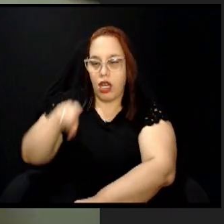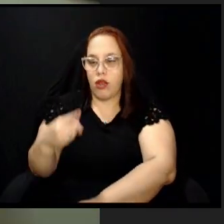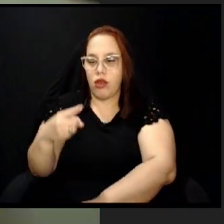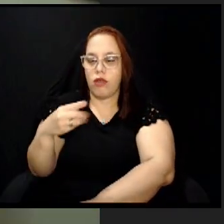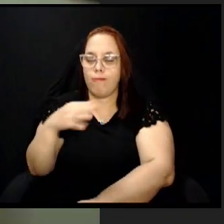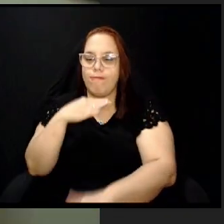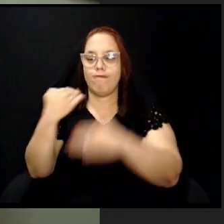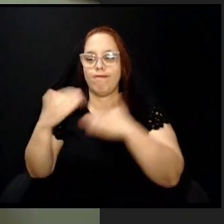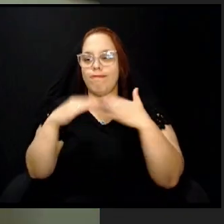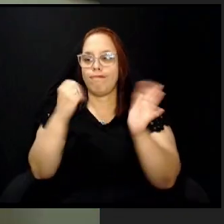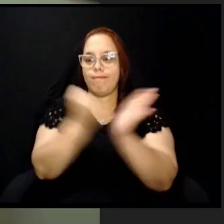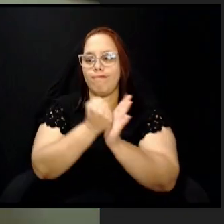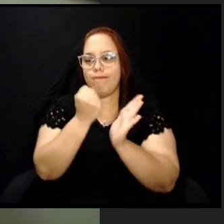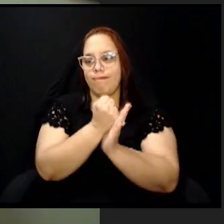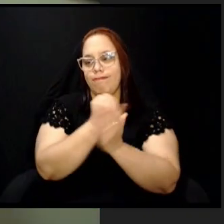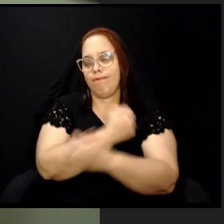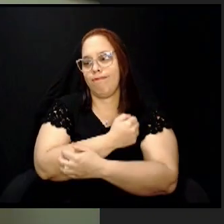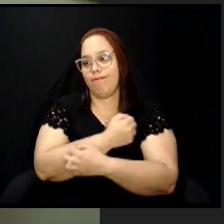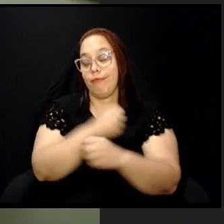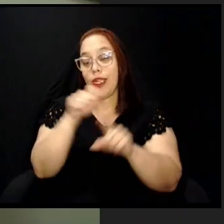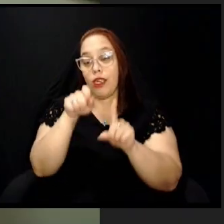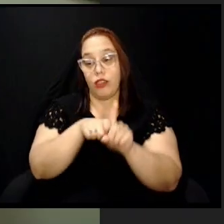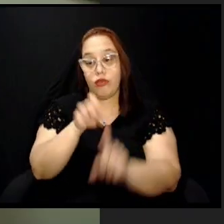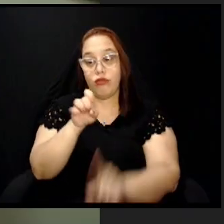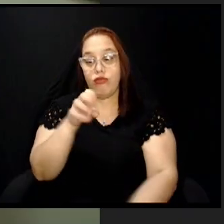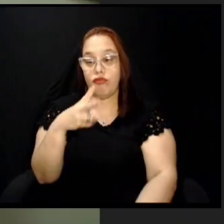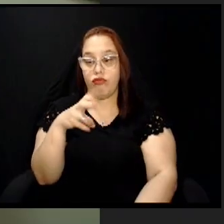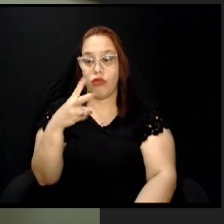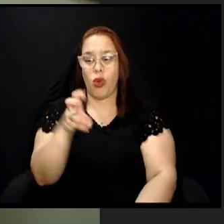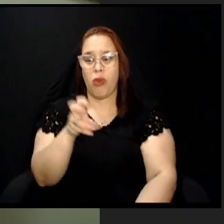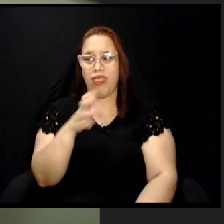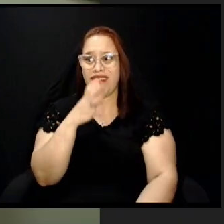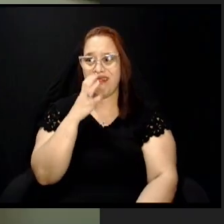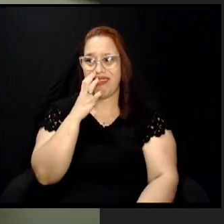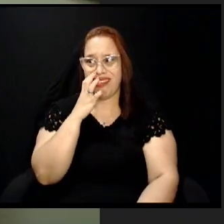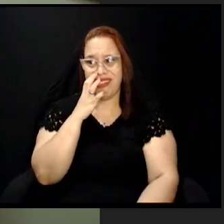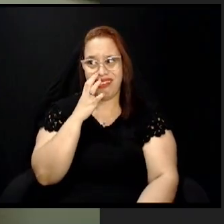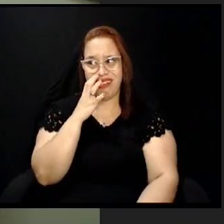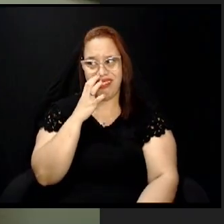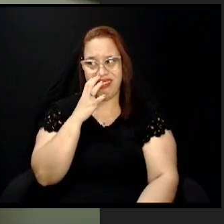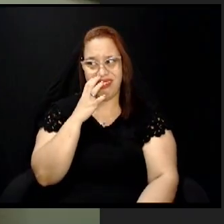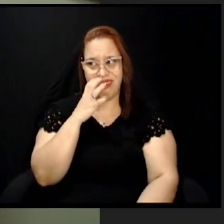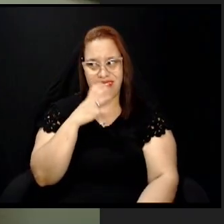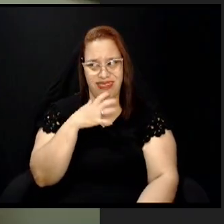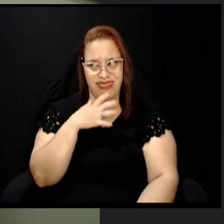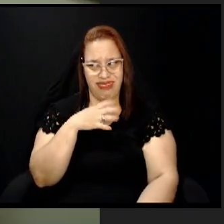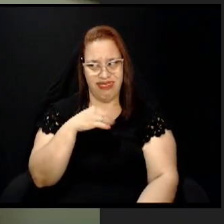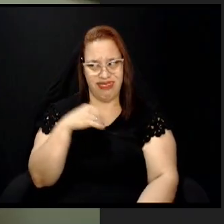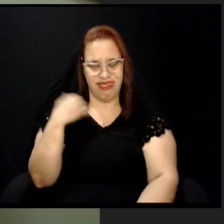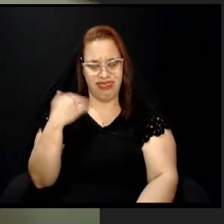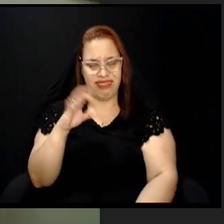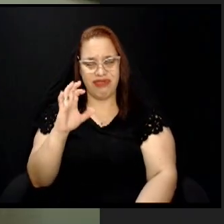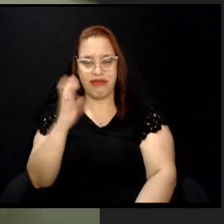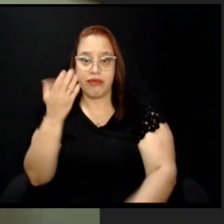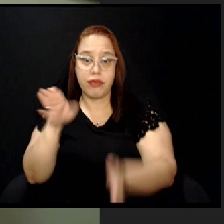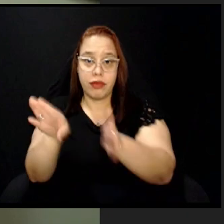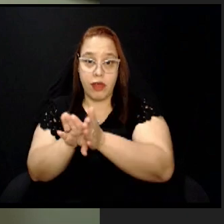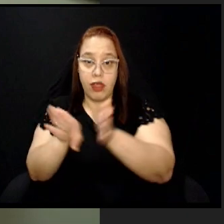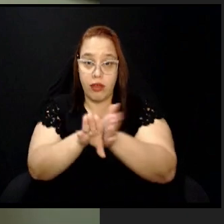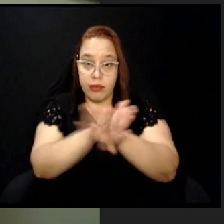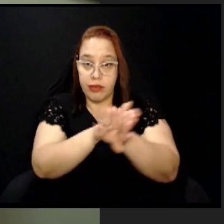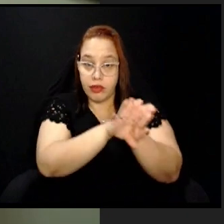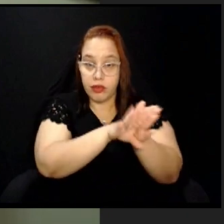3.300 mortes registradas até esse mês, agora só em 2025. Então, o que acontece é que quando eles vão chegando aqui no